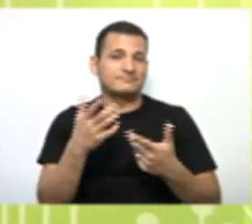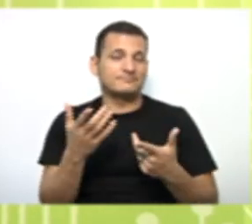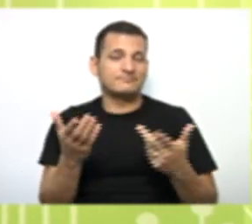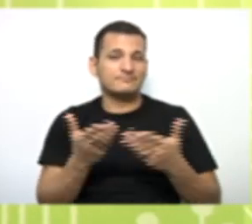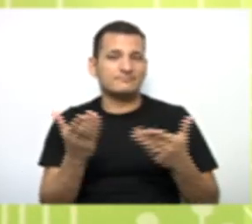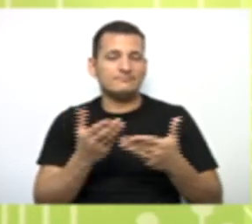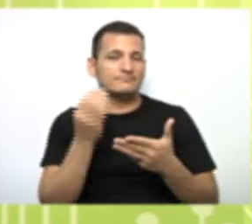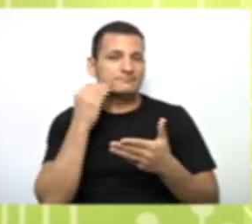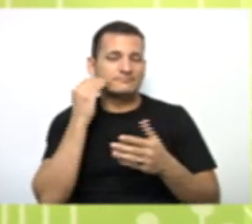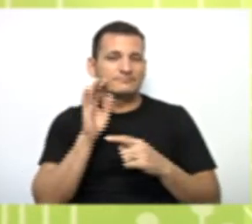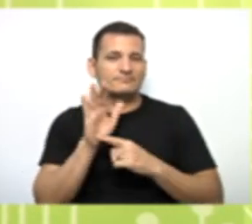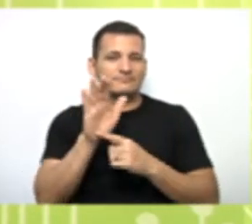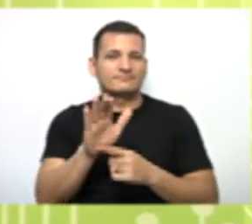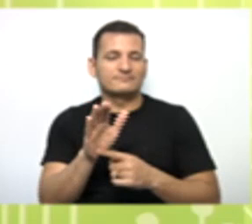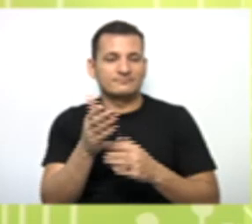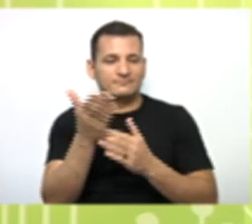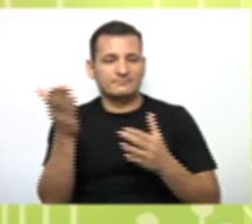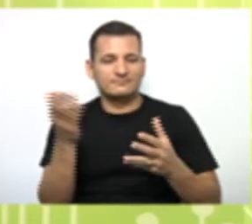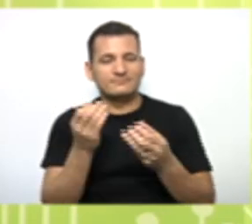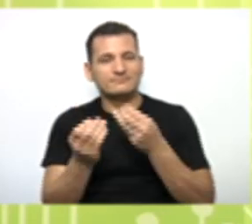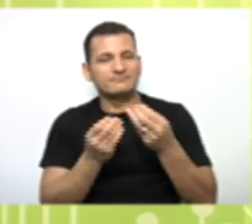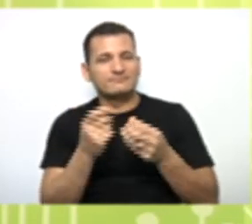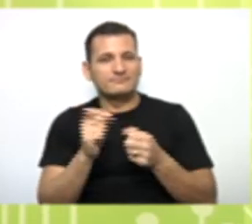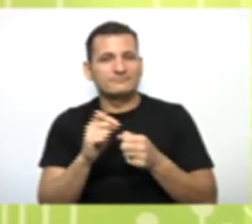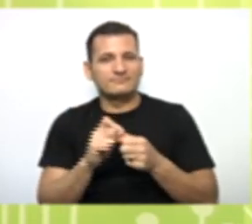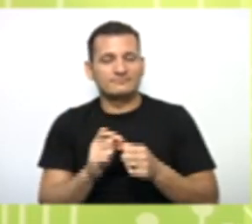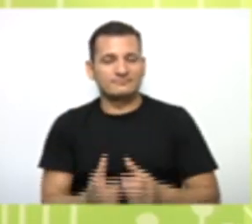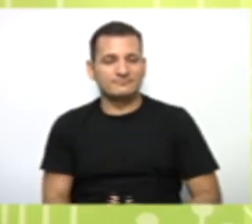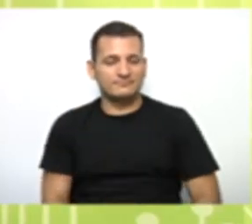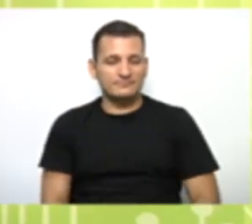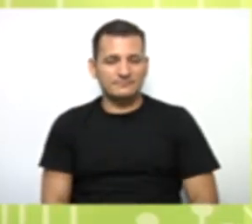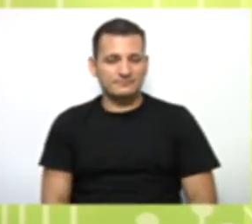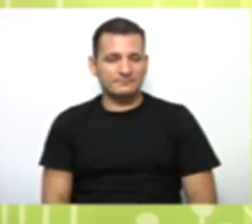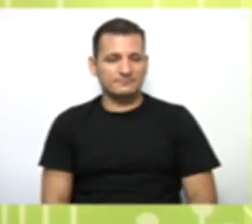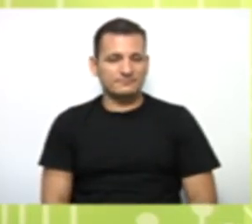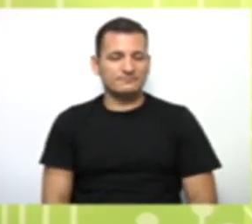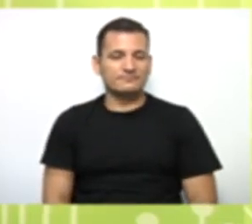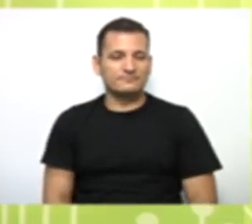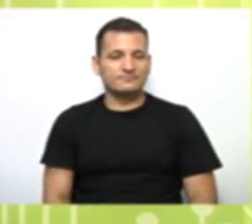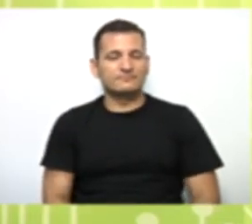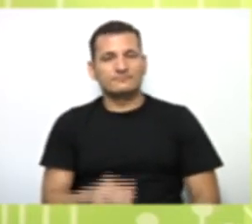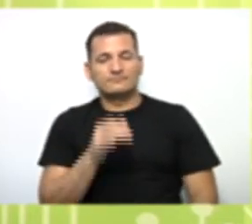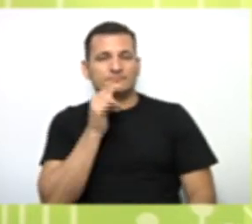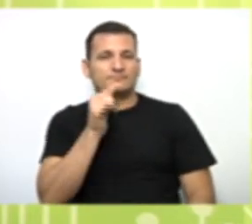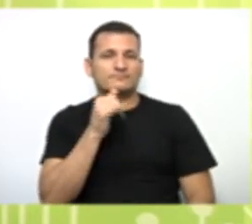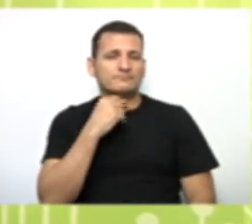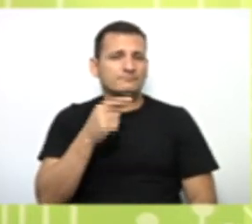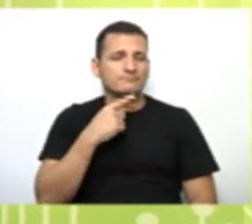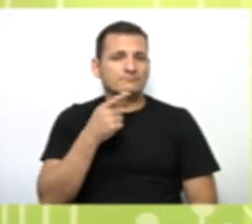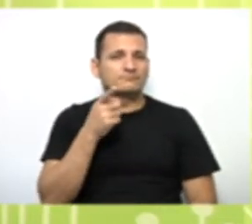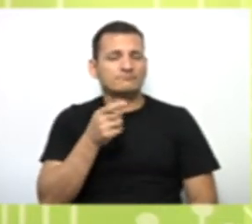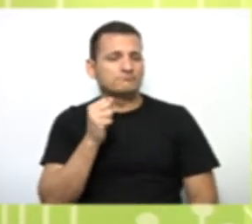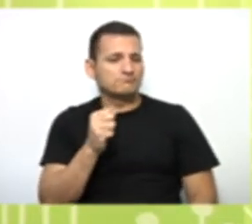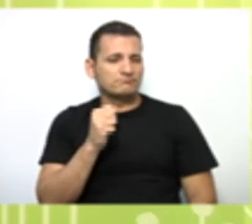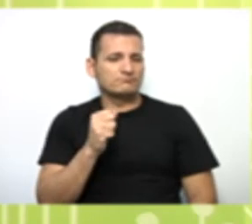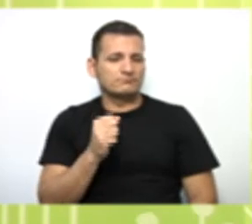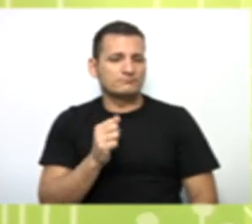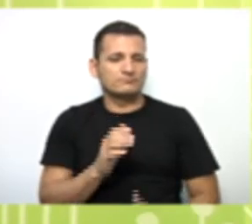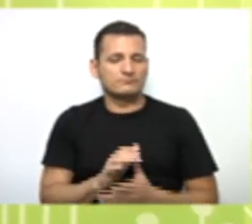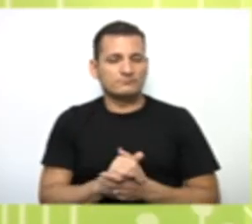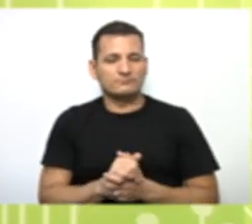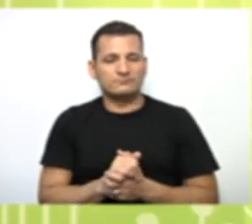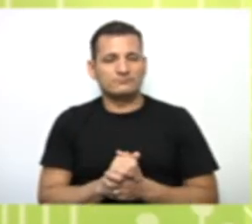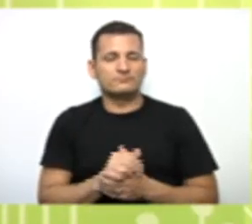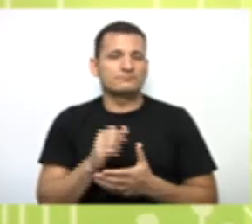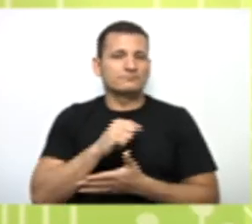que nós temos para mostrar isso para vocês. Mas qualquer dúvida, novamente, a gente vai ter